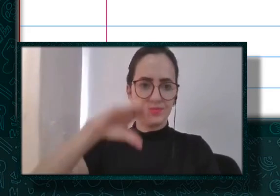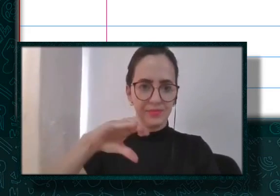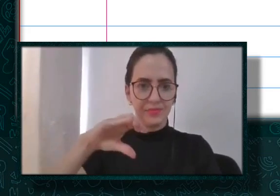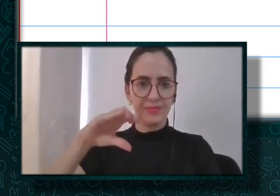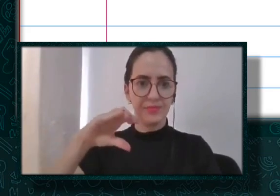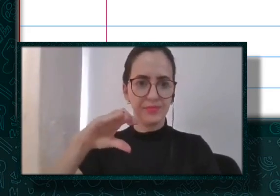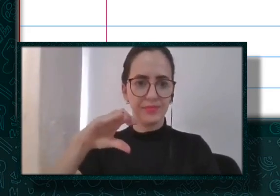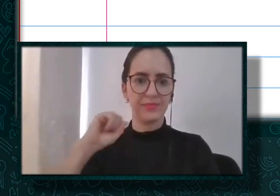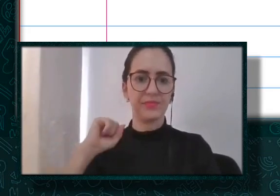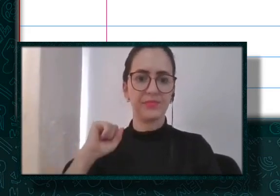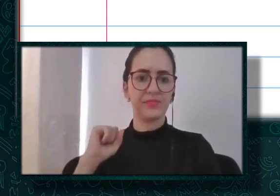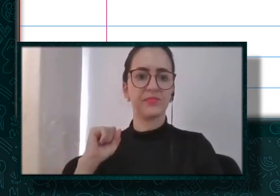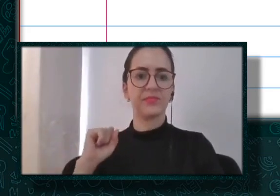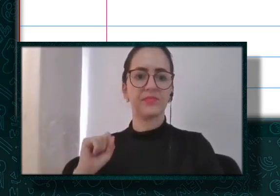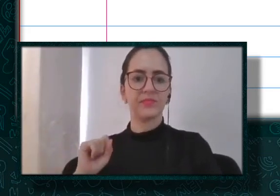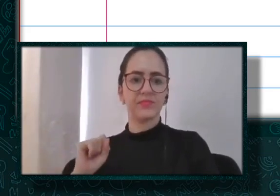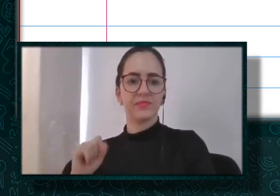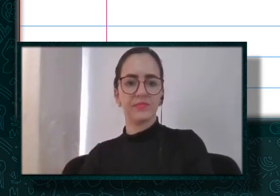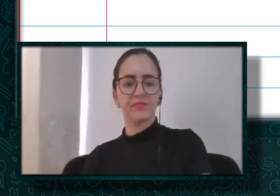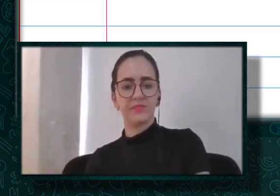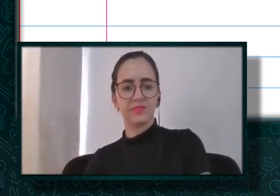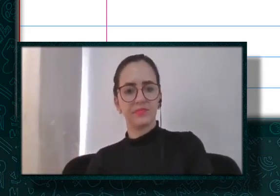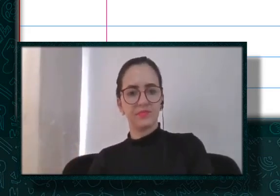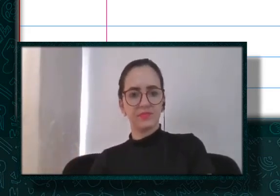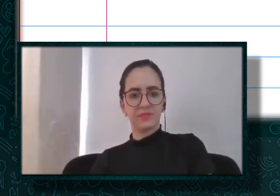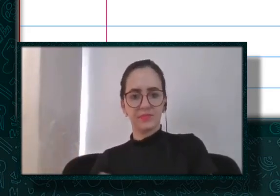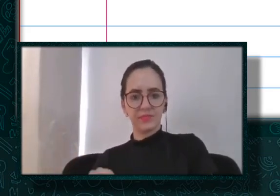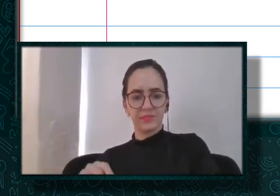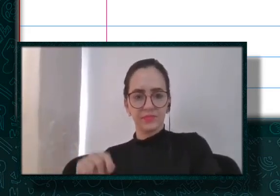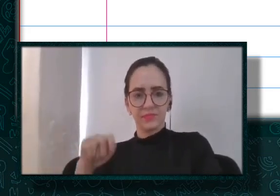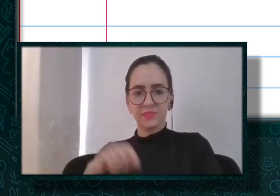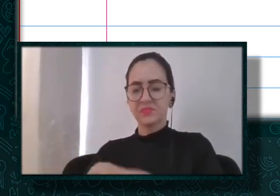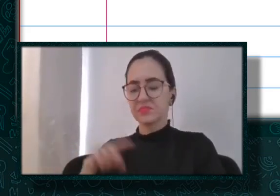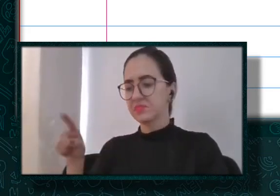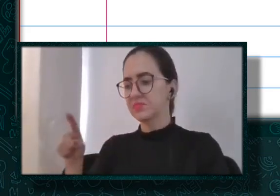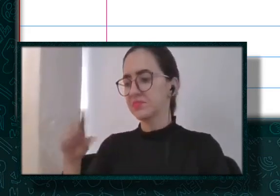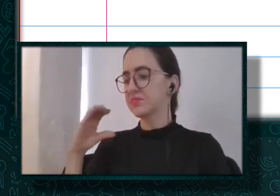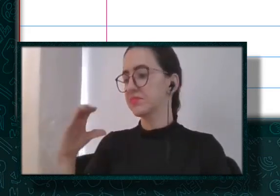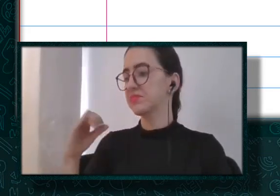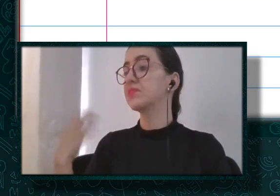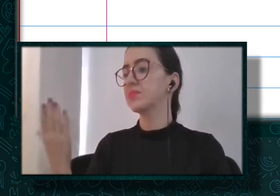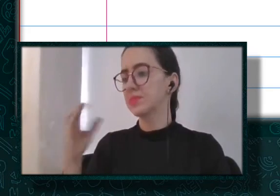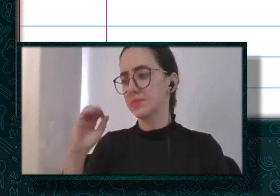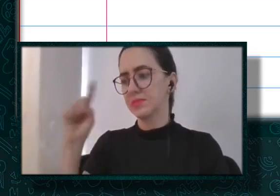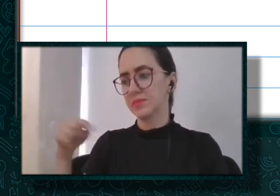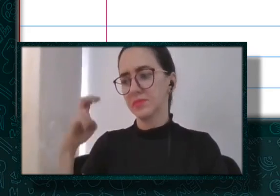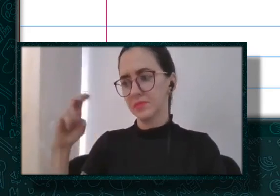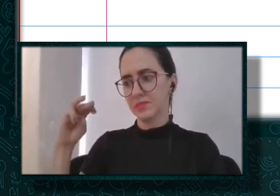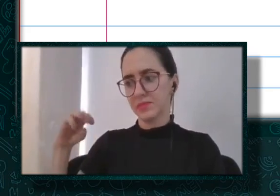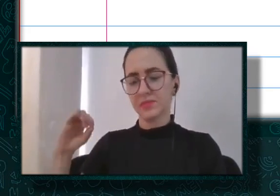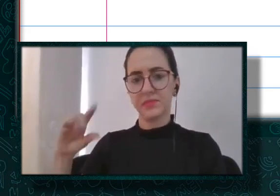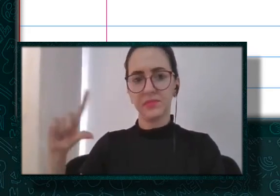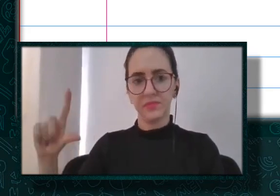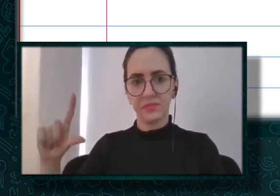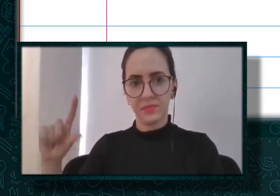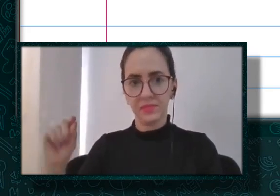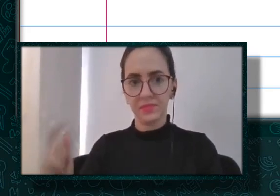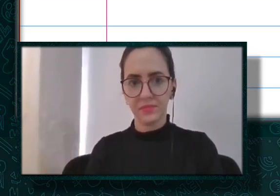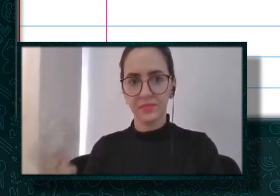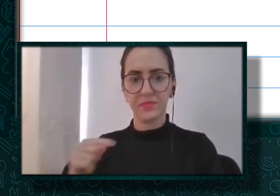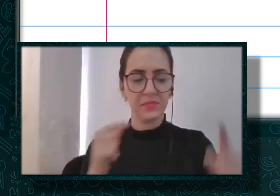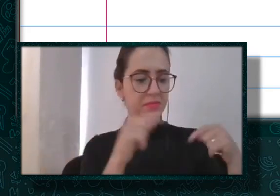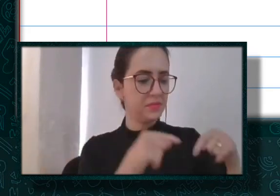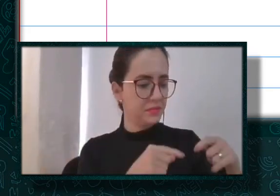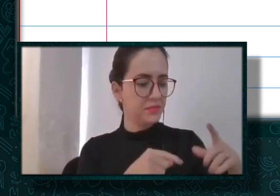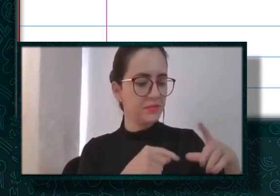de uma solução aquosa de cloreto de potássio, aí deu a concentração molar 0,5 mol, com 200 ml